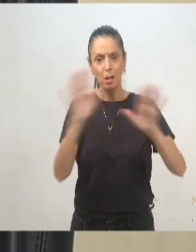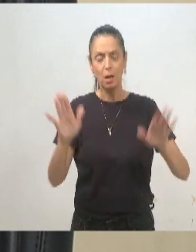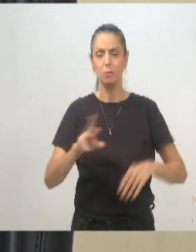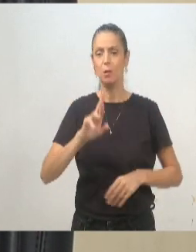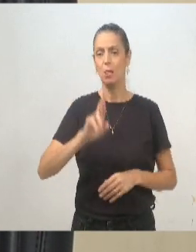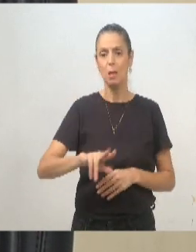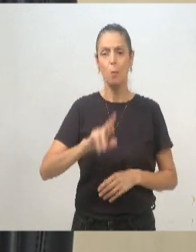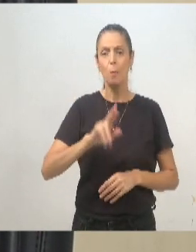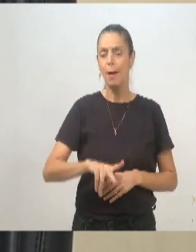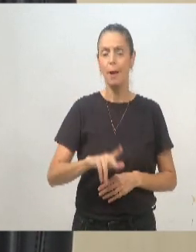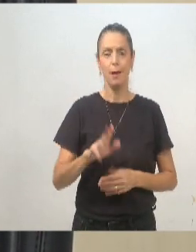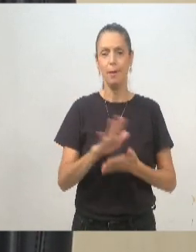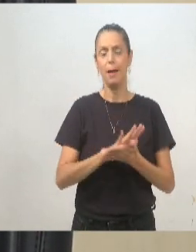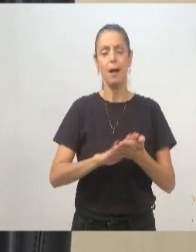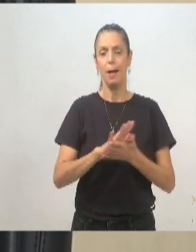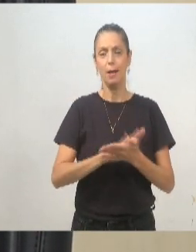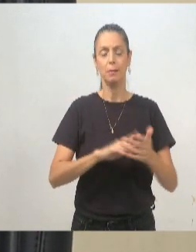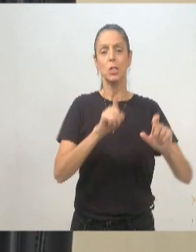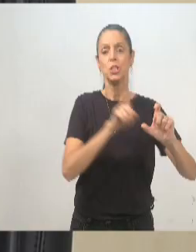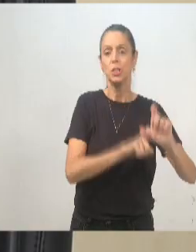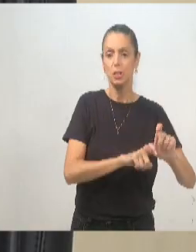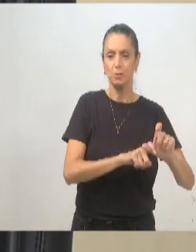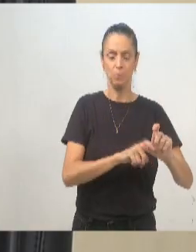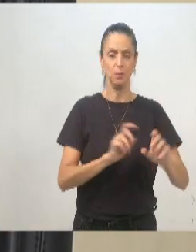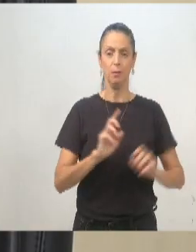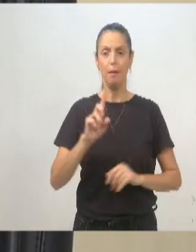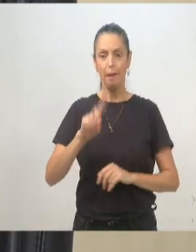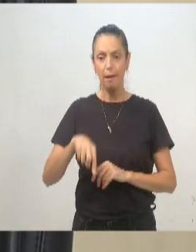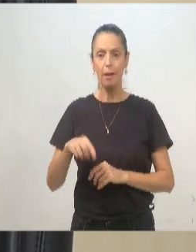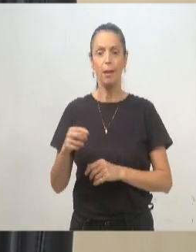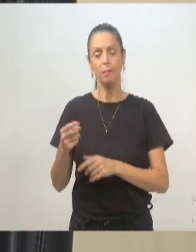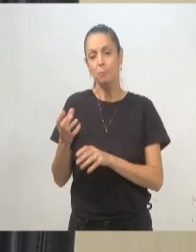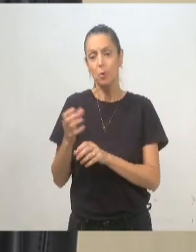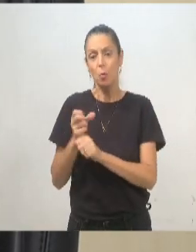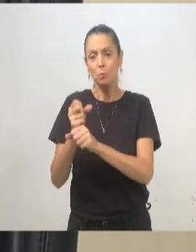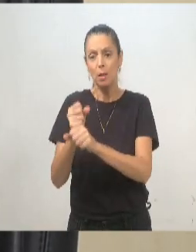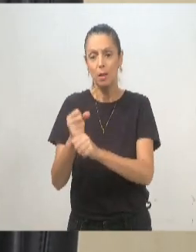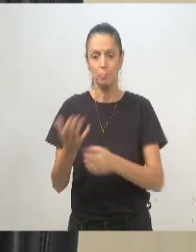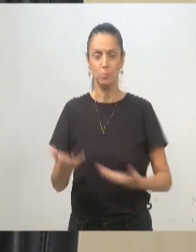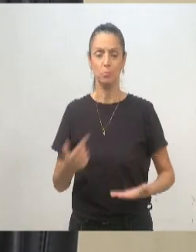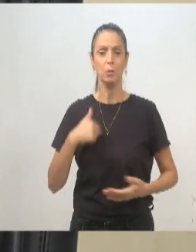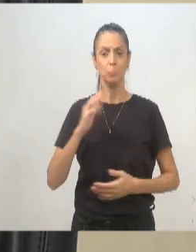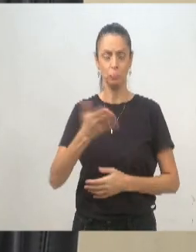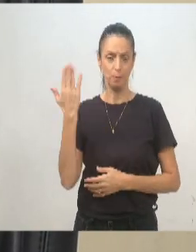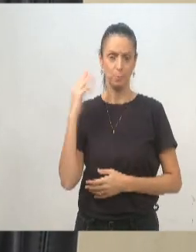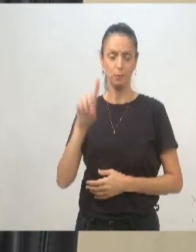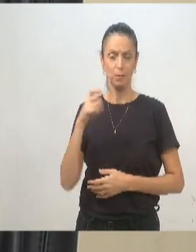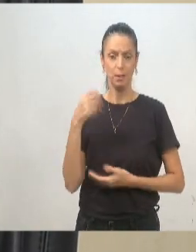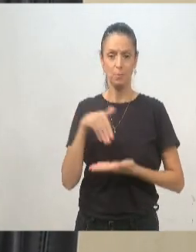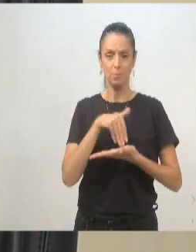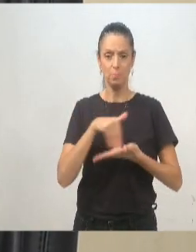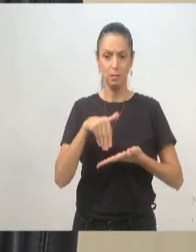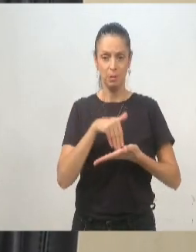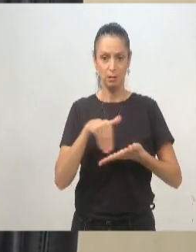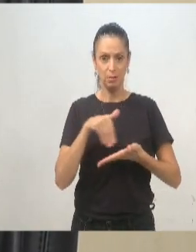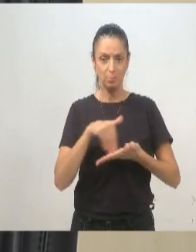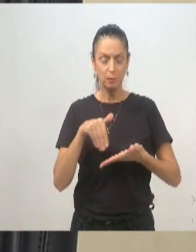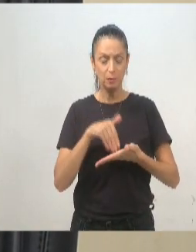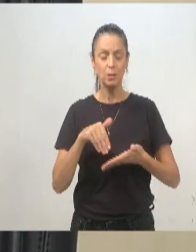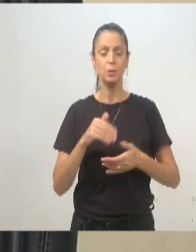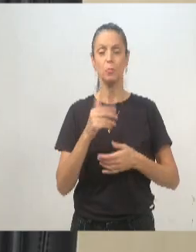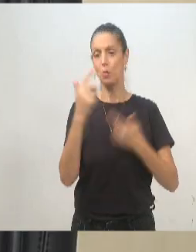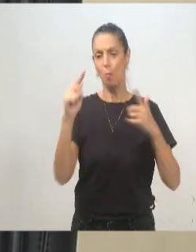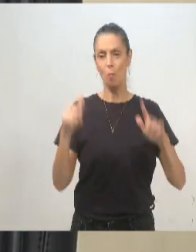questão contábil, né. Eu, como secretário municipal de algumas pastas que já fui, antes de ser secretário da gestão